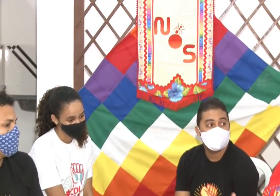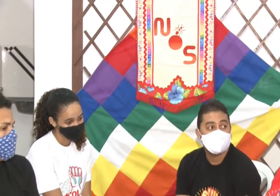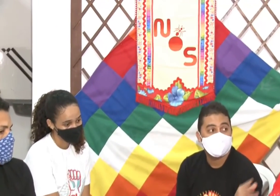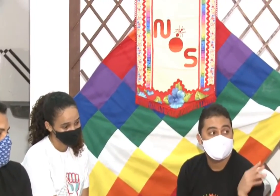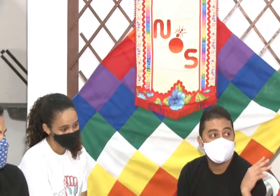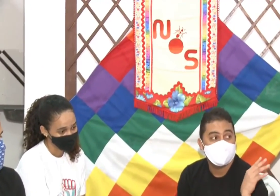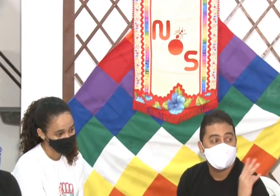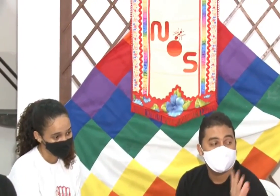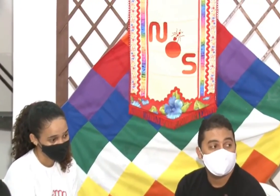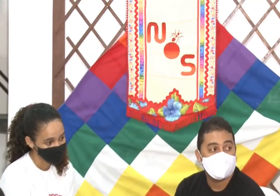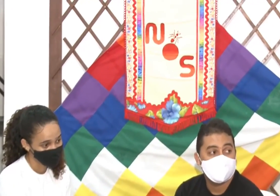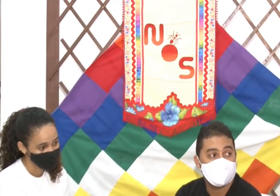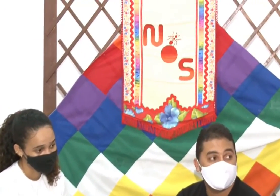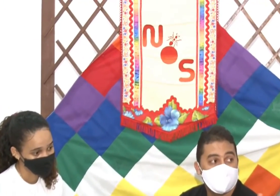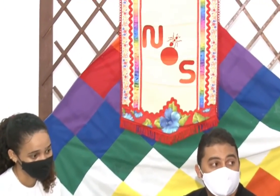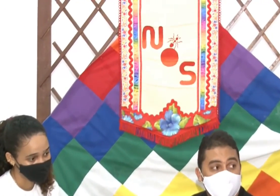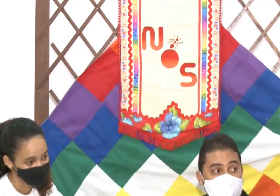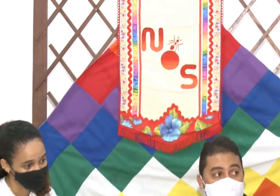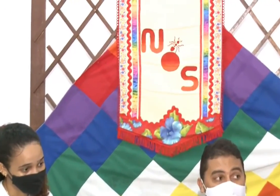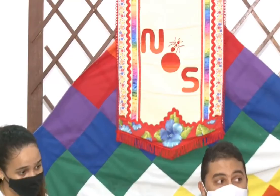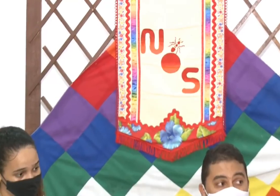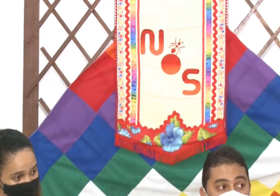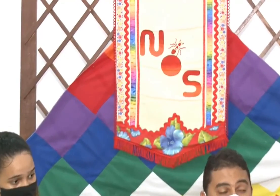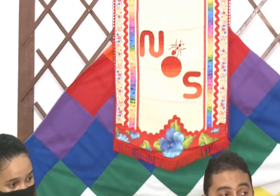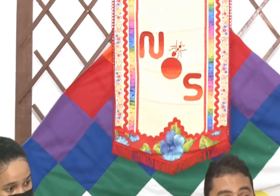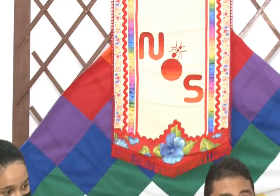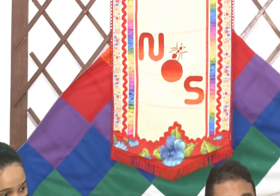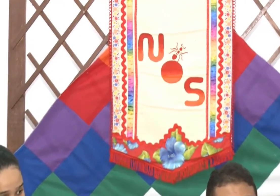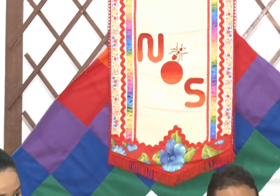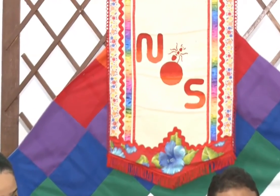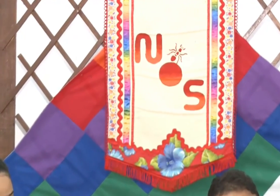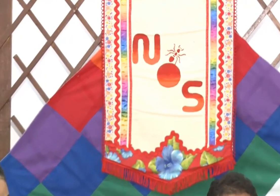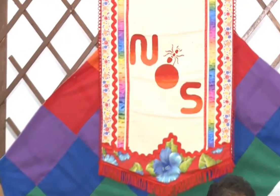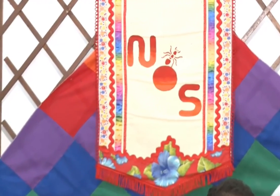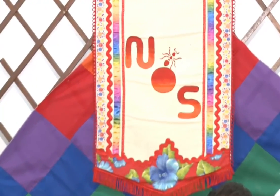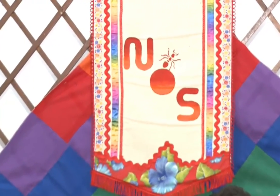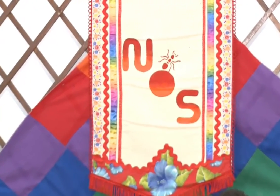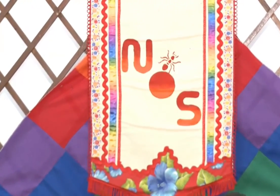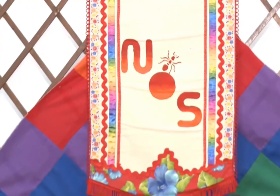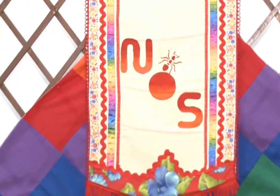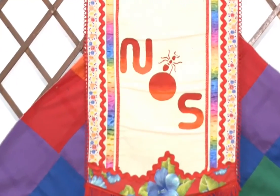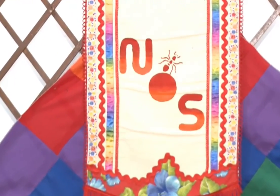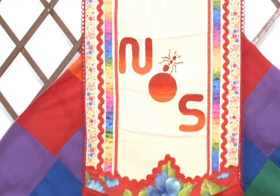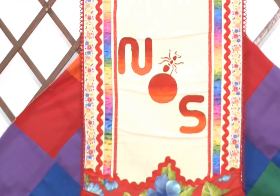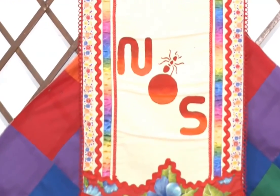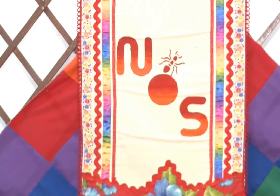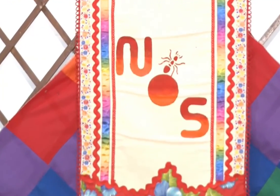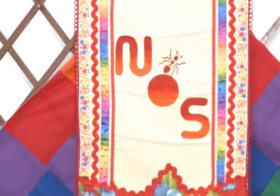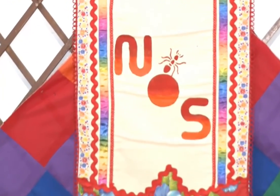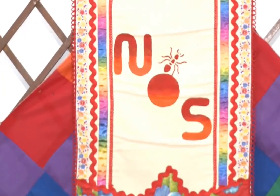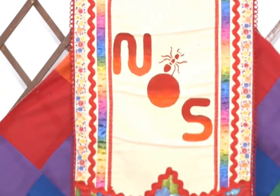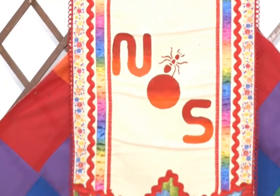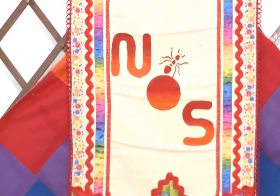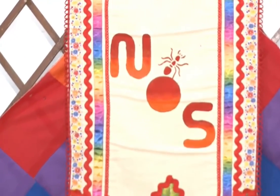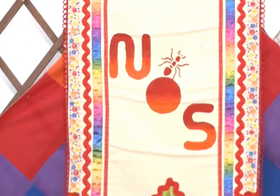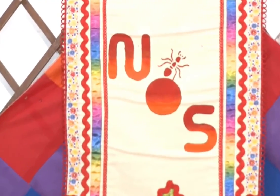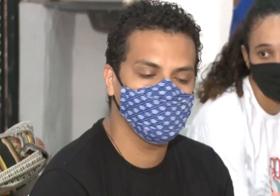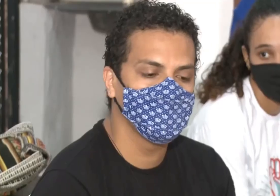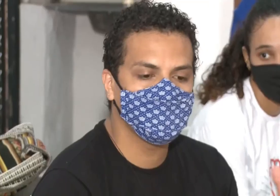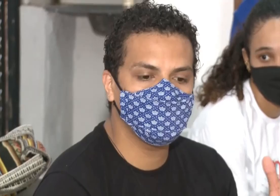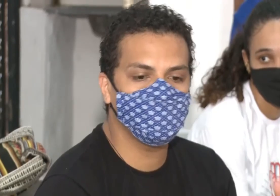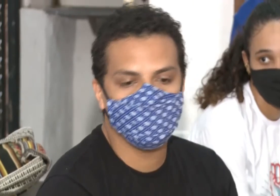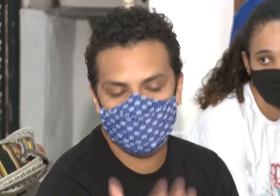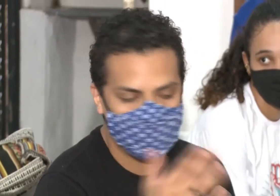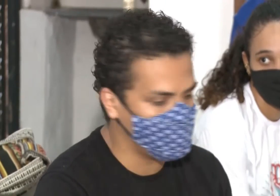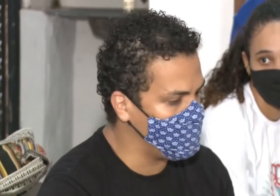comunidades da capital vão atuar diretamente como vereador. Eles pretendem levar o nome Fantasia do coletivo para as urnas